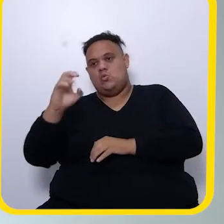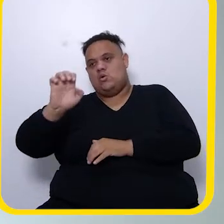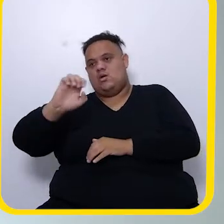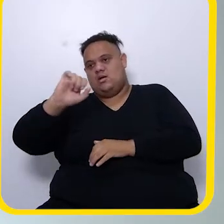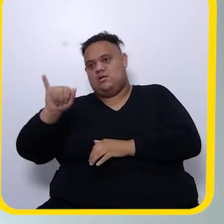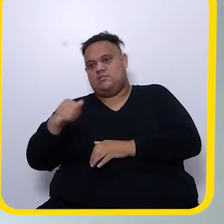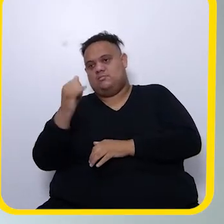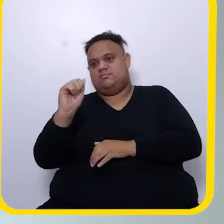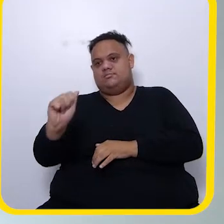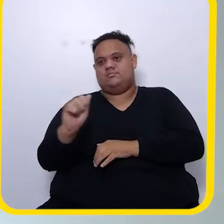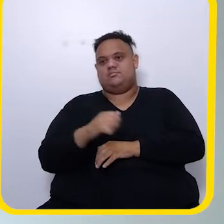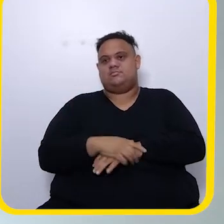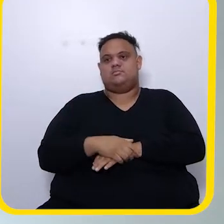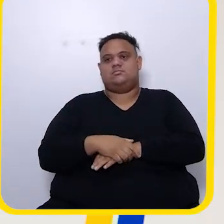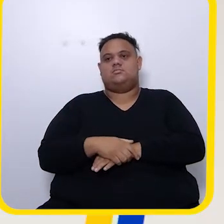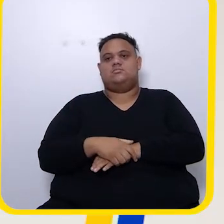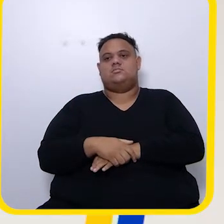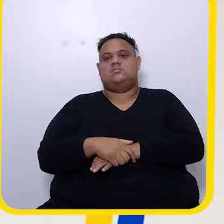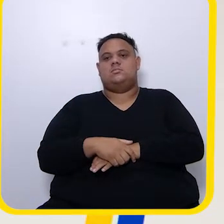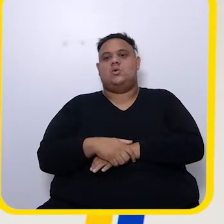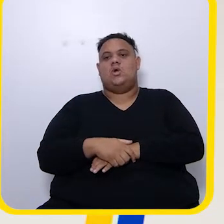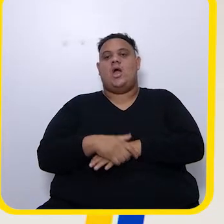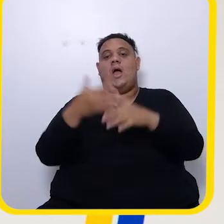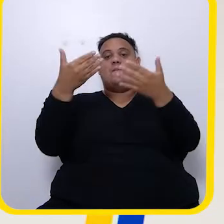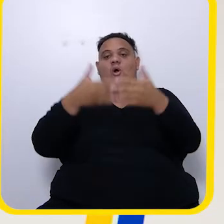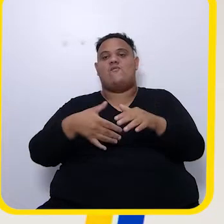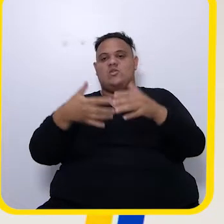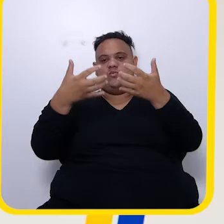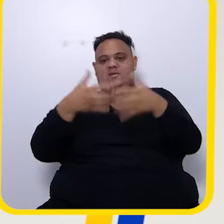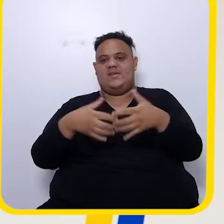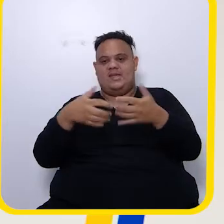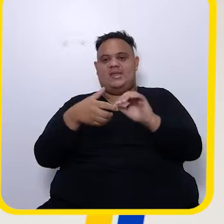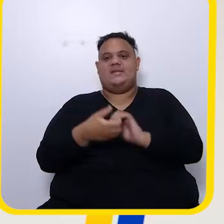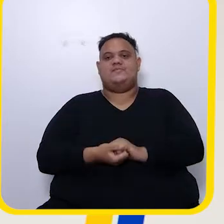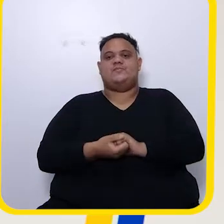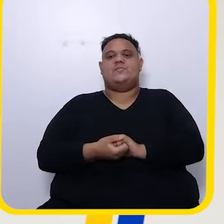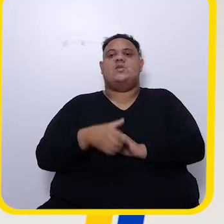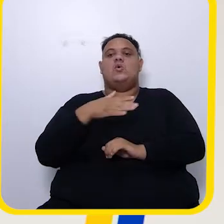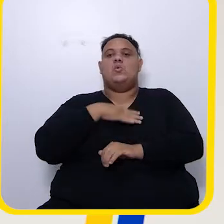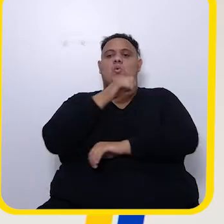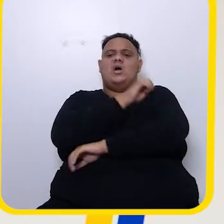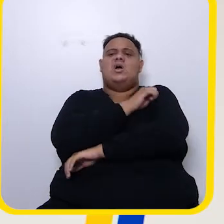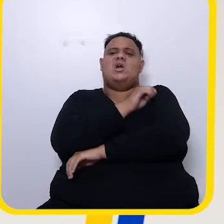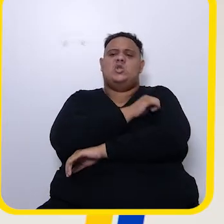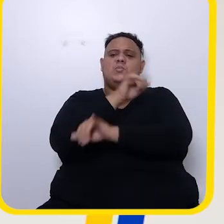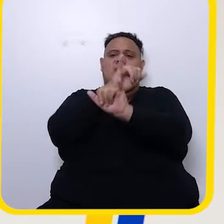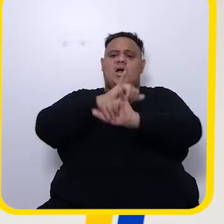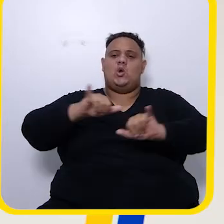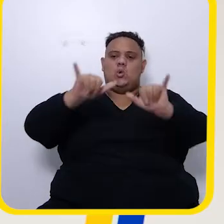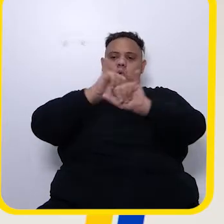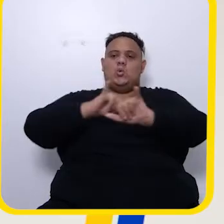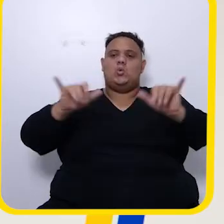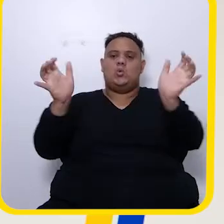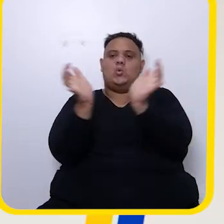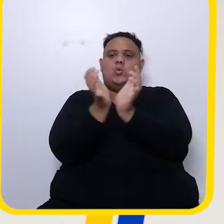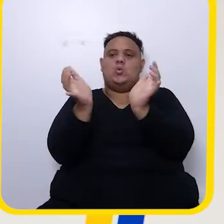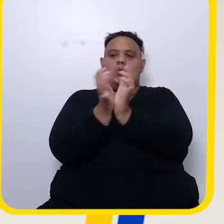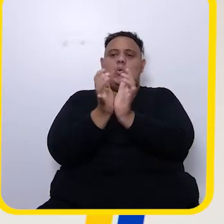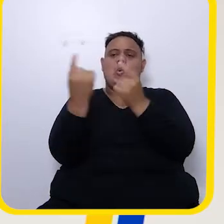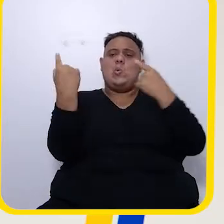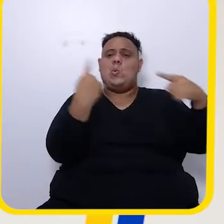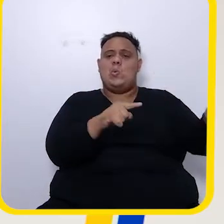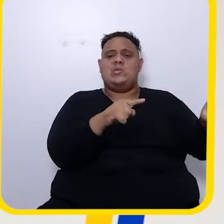Preste atenção. Os alunos de uma turma resolveram distribuir panfletos contra o cyberbullying.